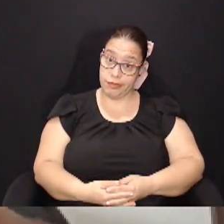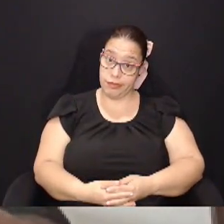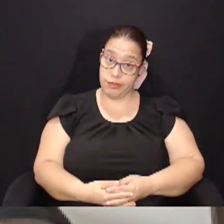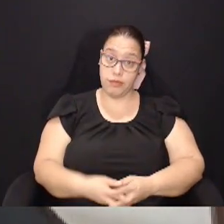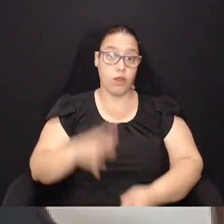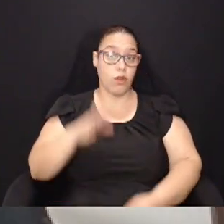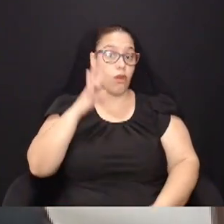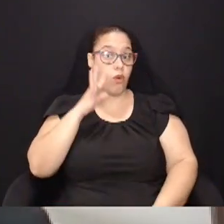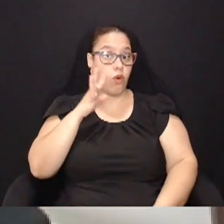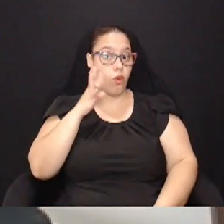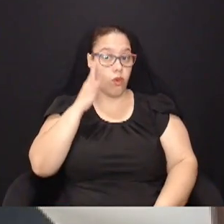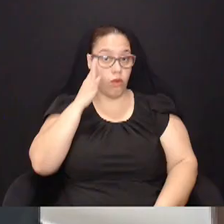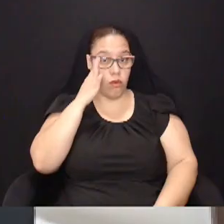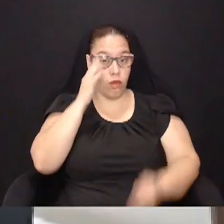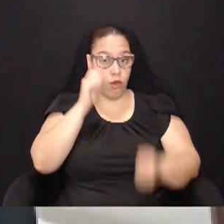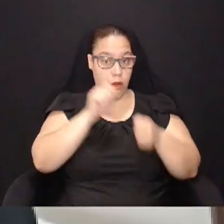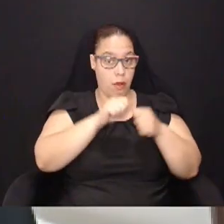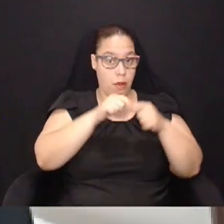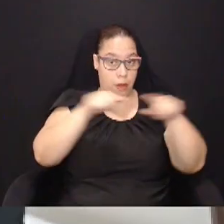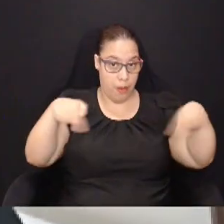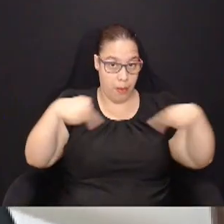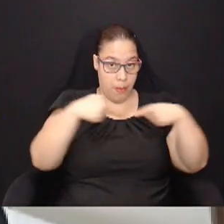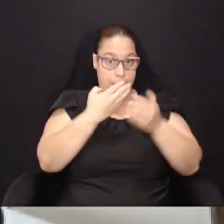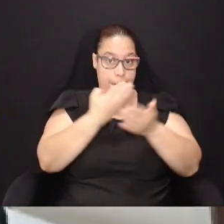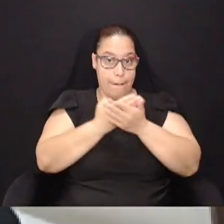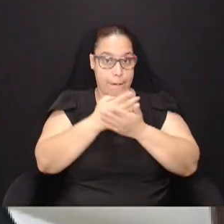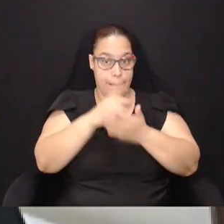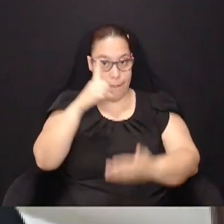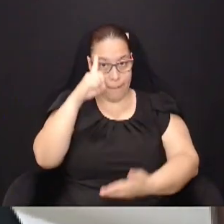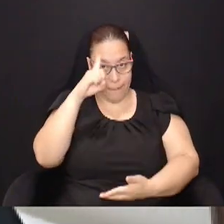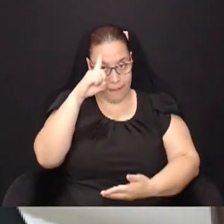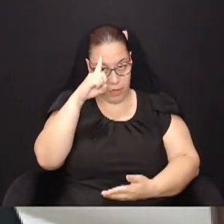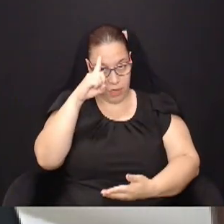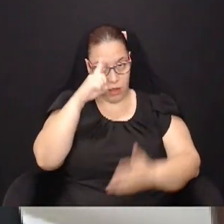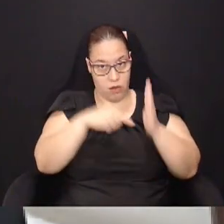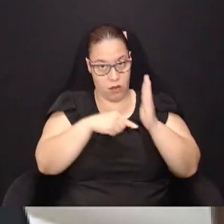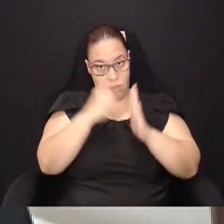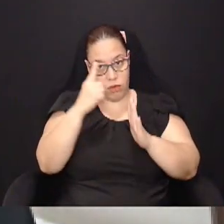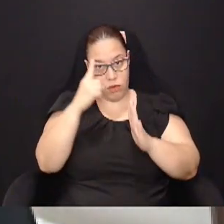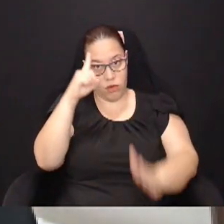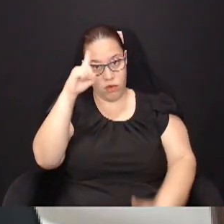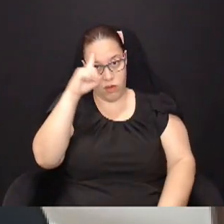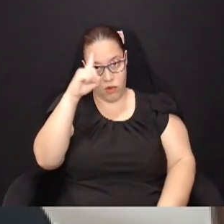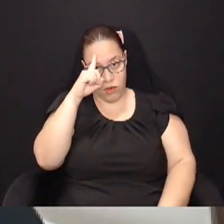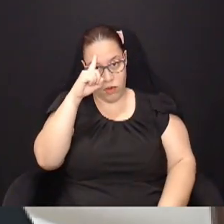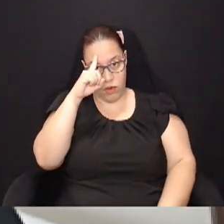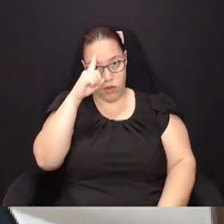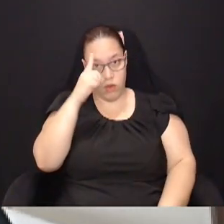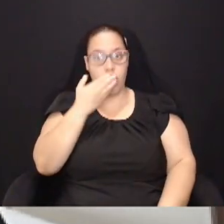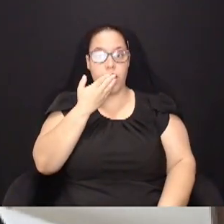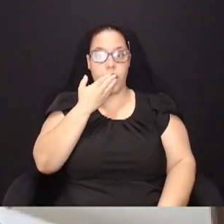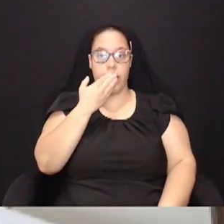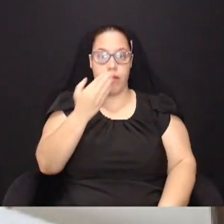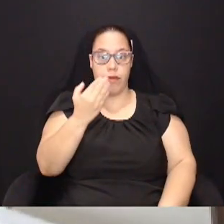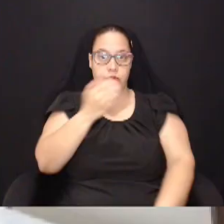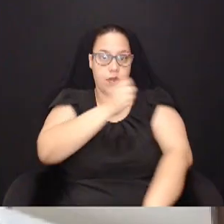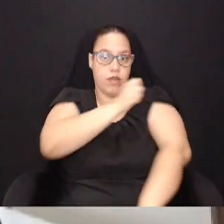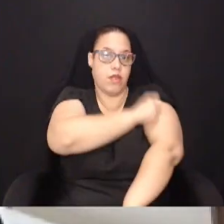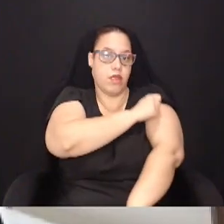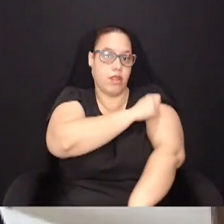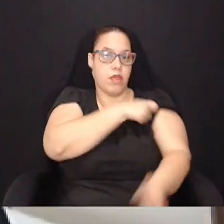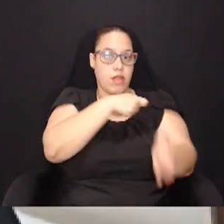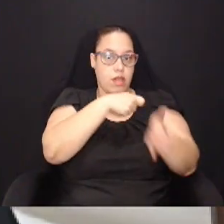eu faço na minha sala de aula. Todo primeiro dia de aula eu peço para os alunos escreverem uma